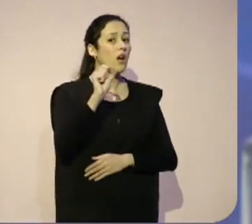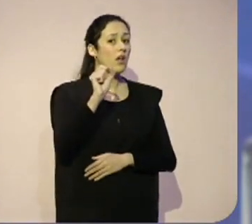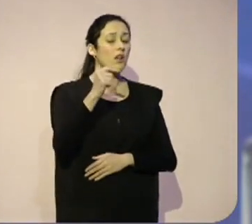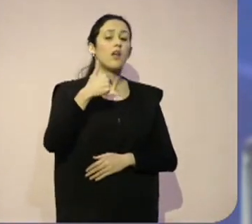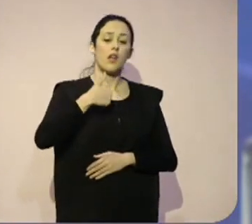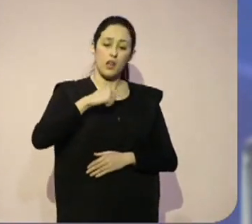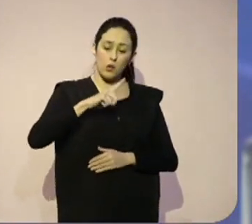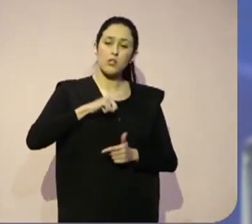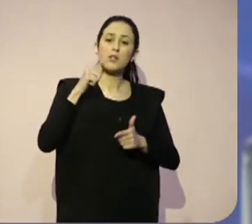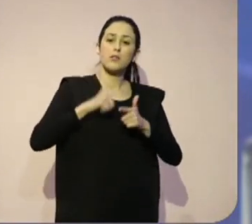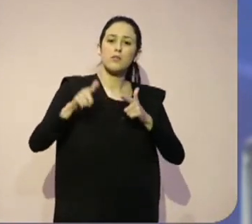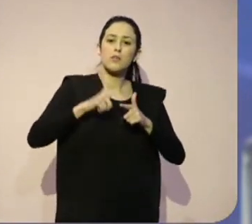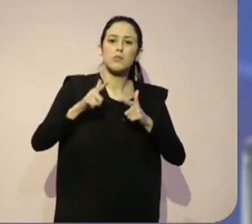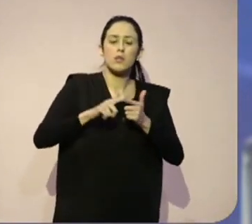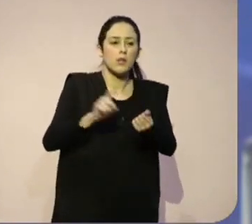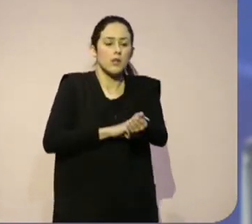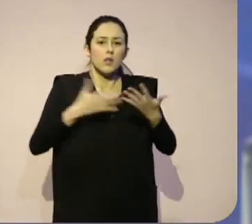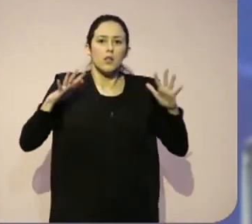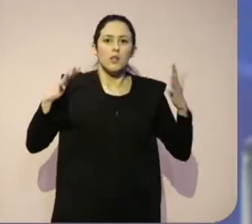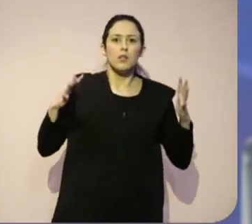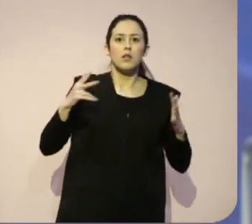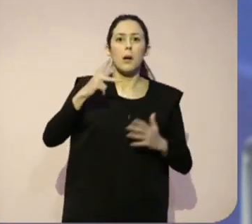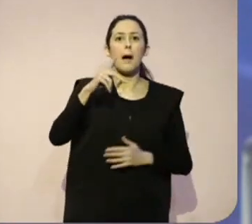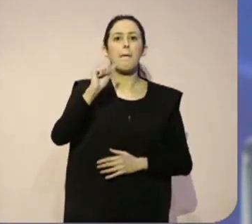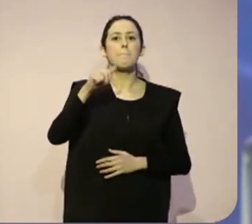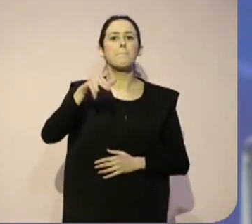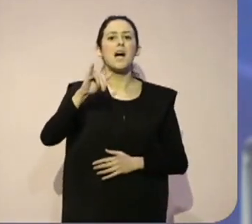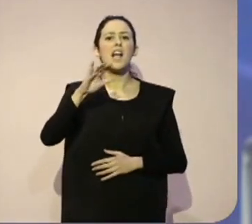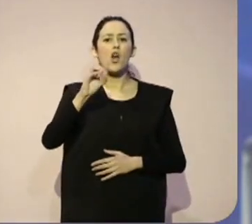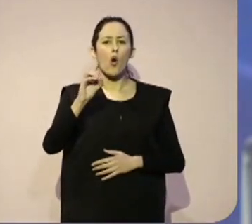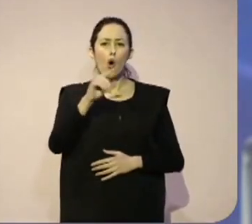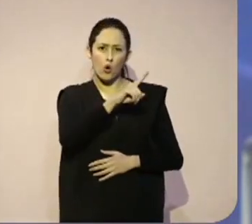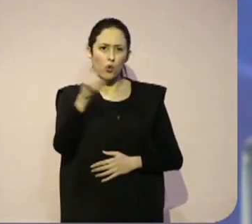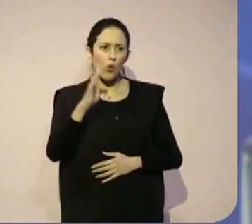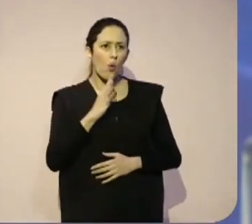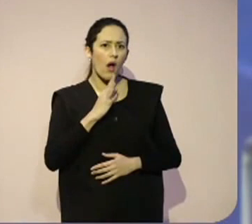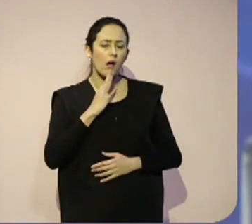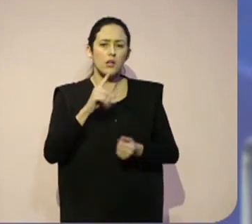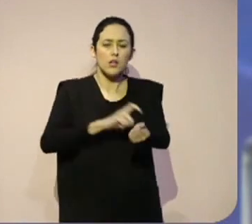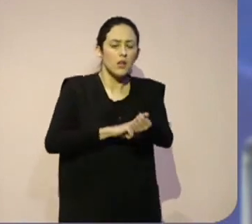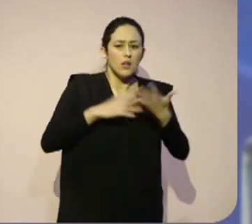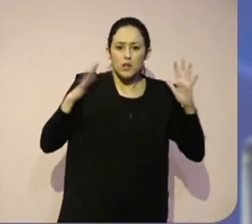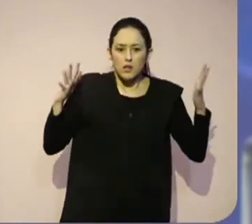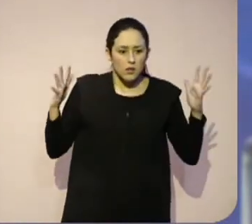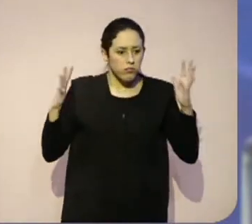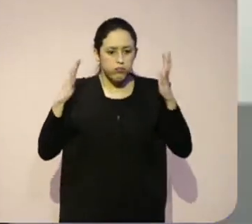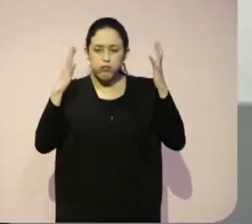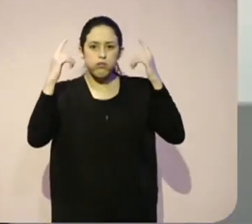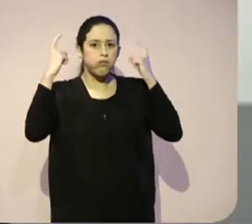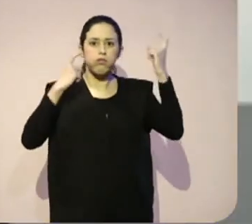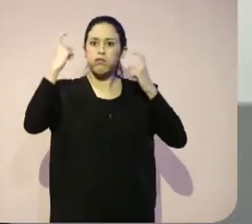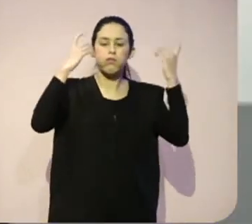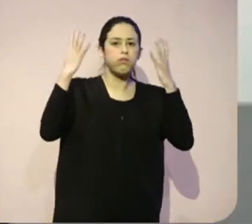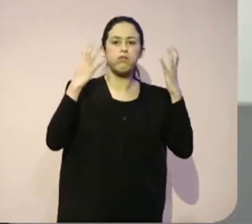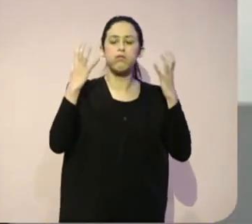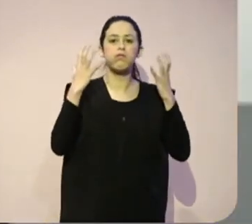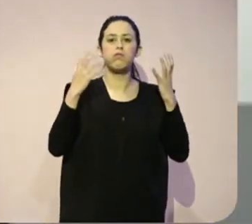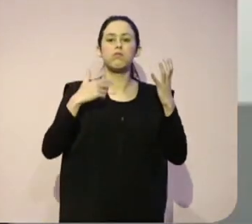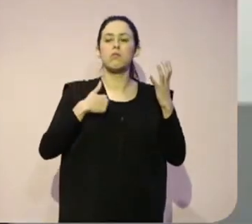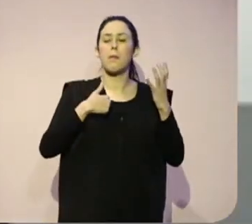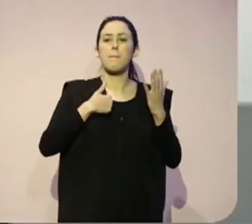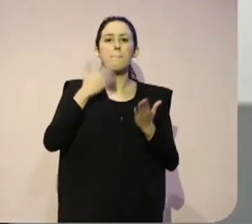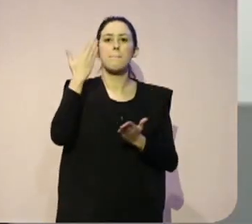crise de pânico. Eu não sei se você sabe o que é crise de pânico. É quando você perde completamente o